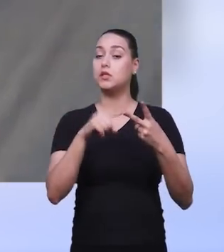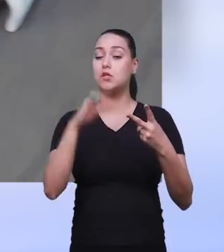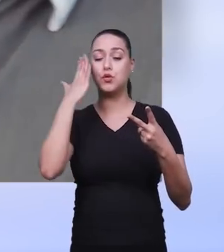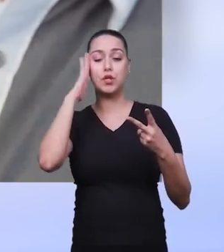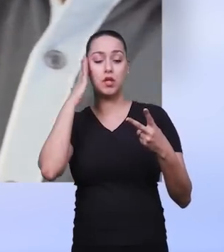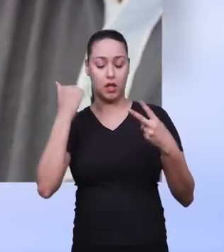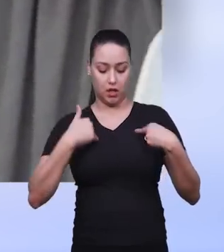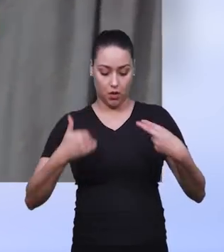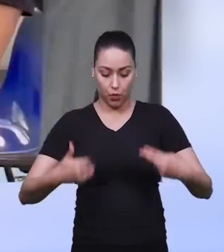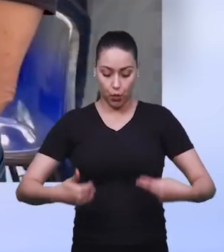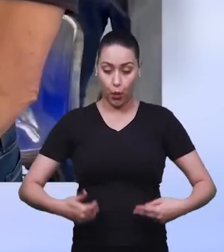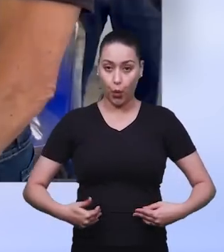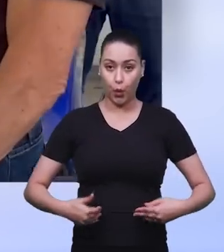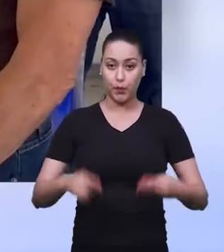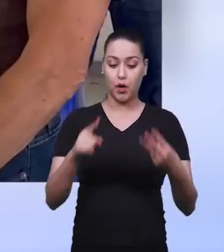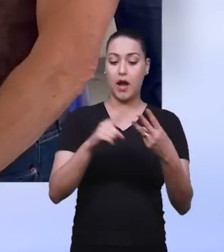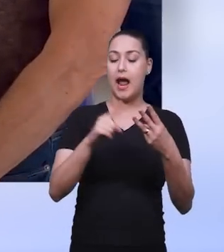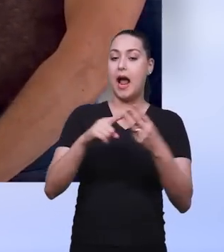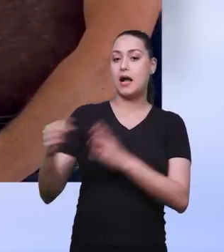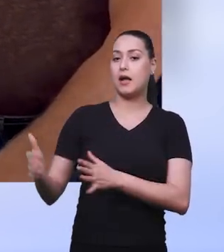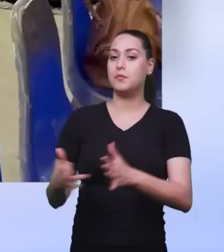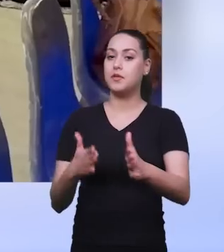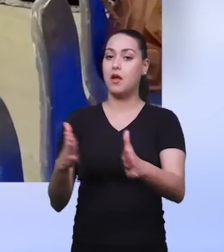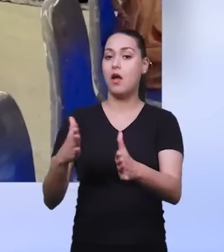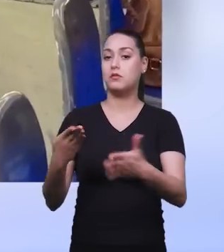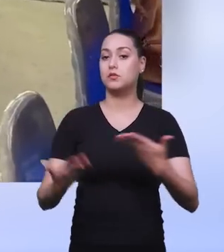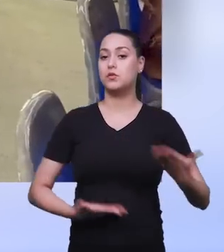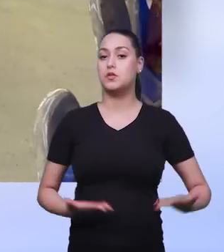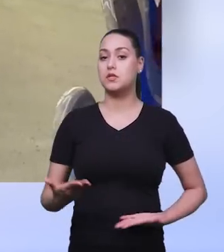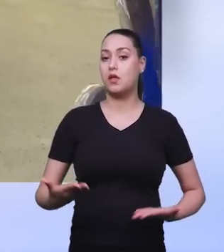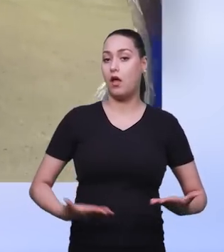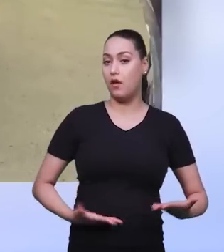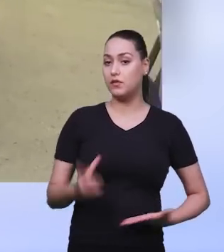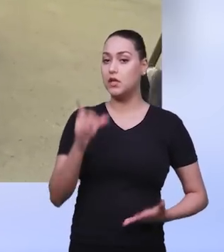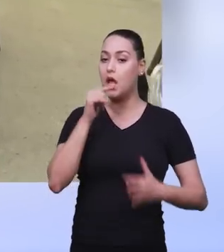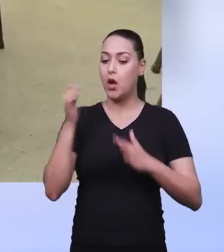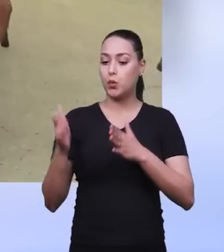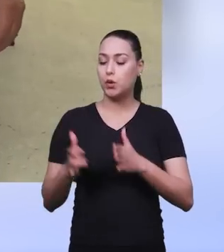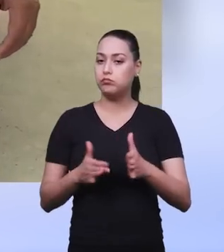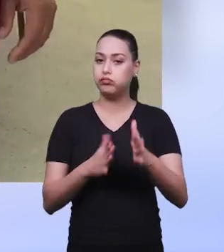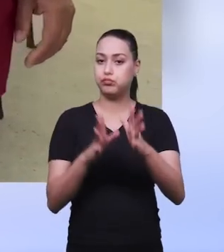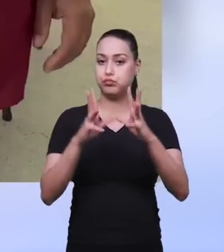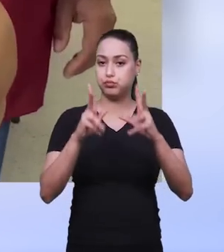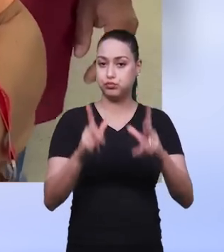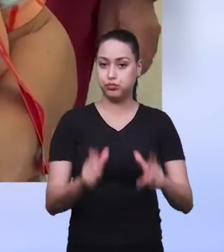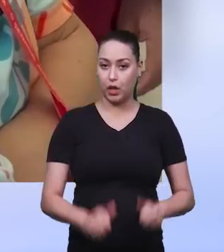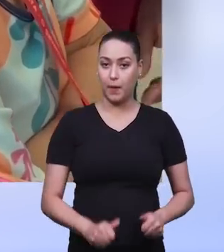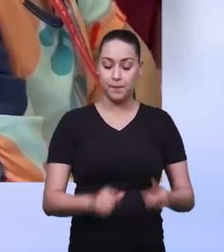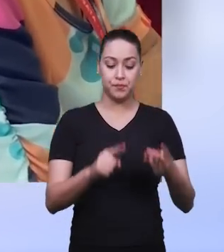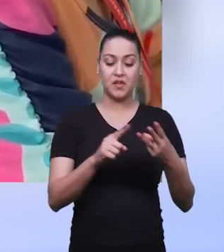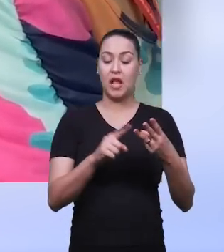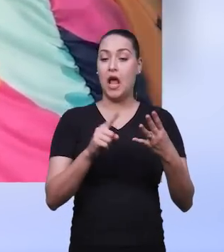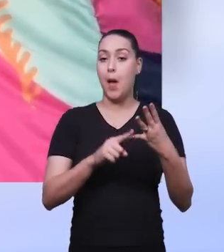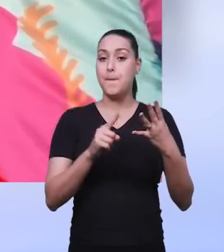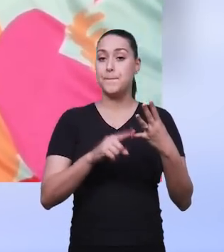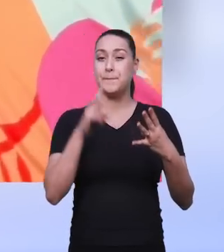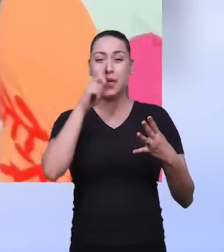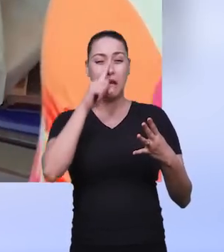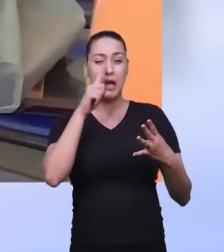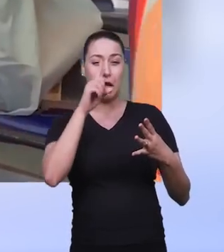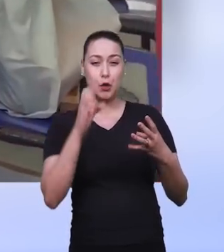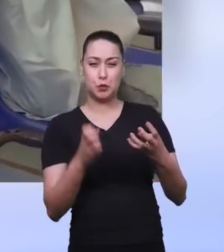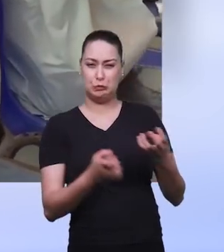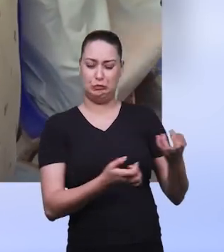corpo, a caminhada do servo sob a ação da torrente das águas purificadoras, os perigos do fogo estranho e